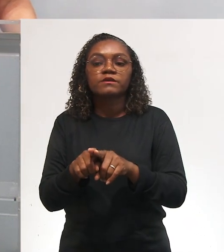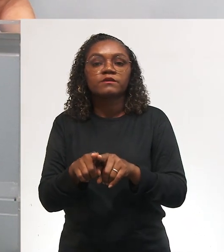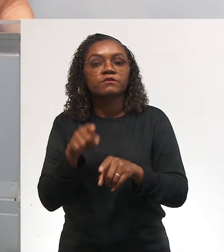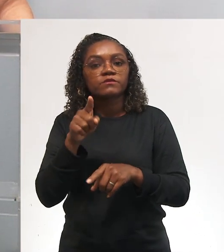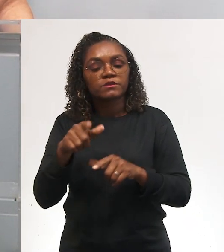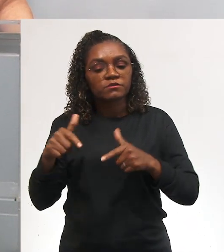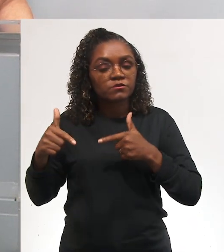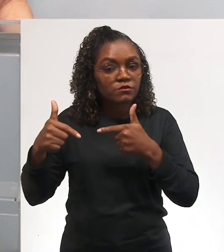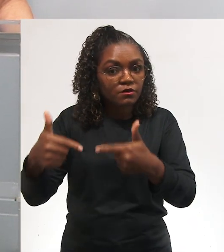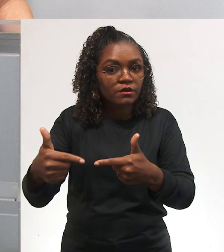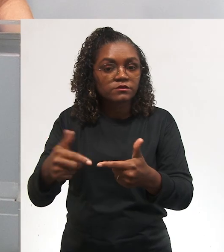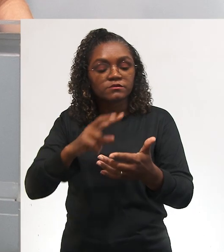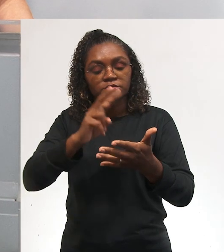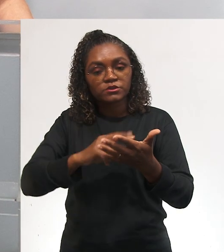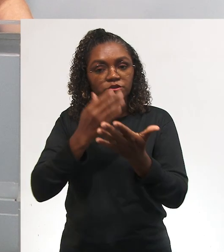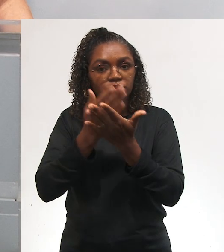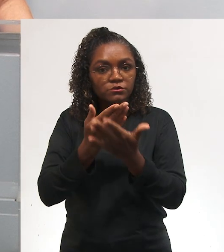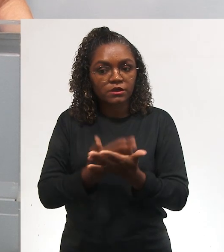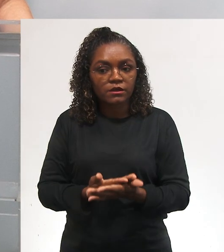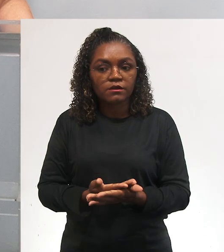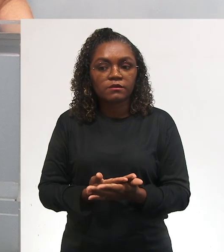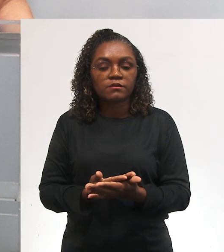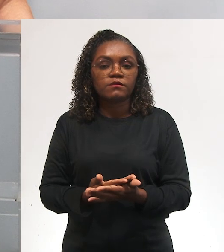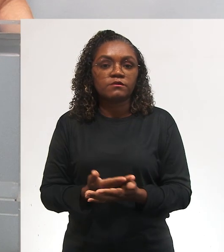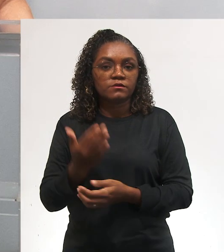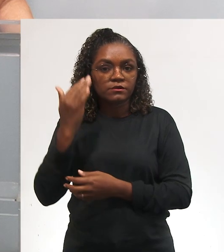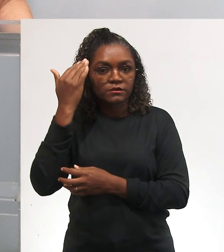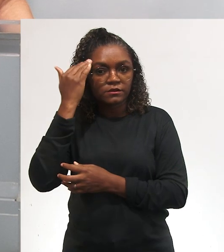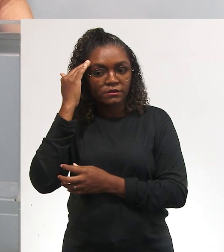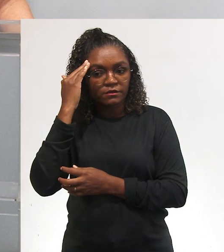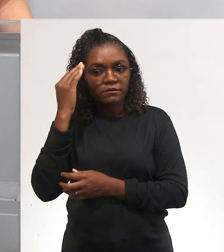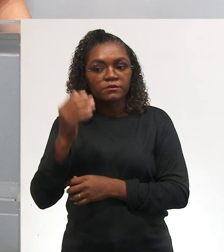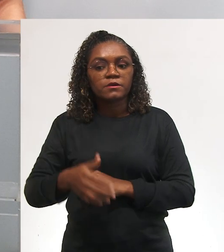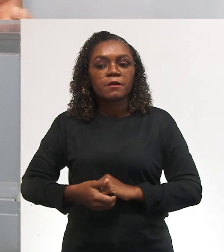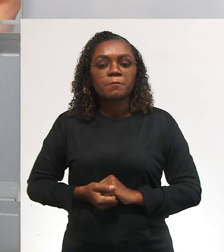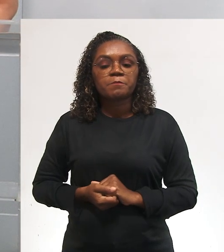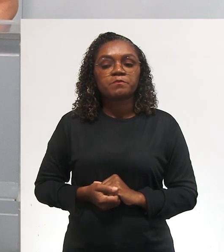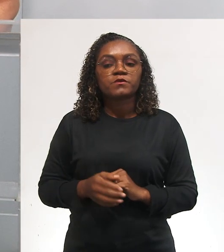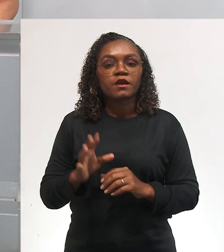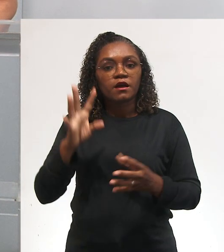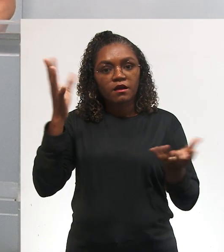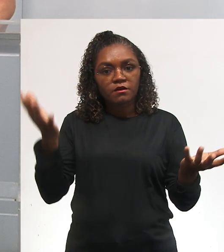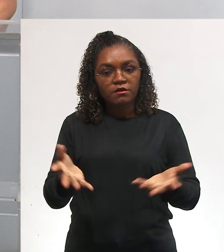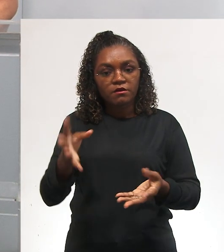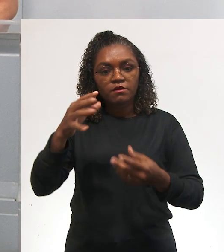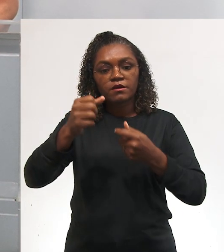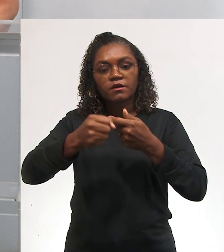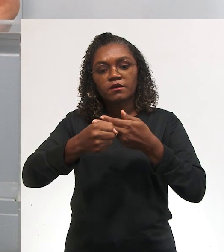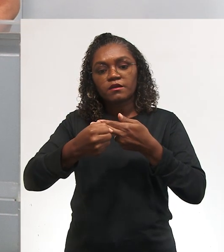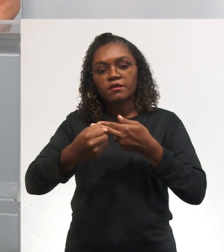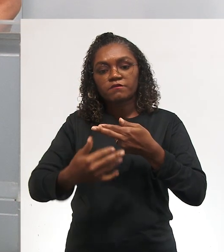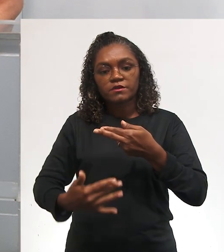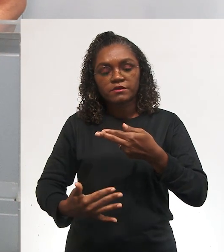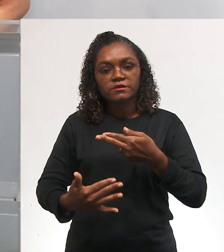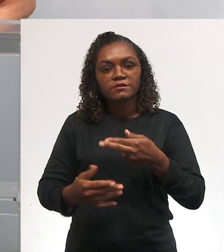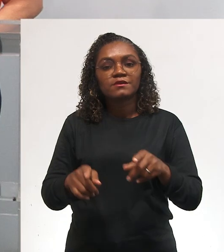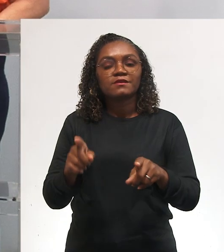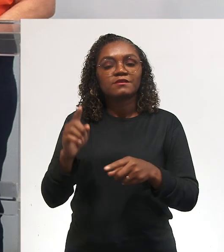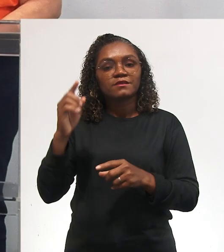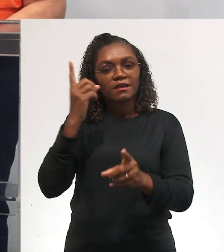Busca, fortaleça-se, leia, estude. Sucesso para vocês! Essas são as